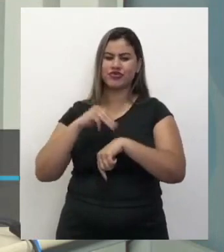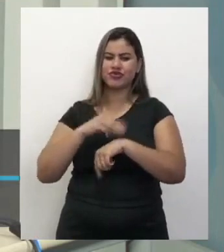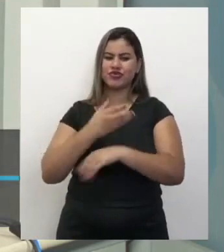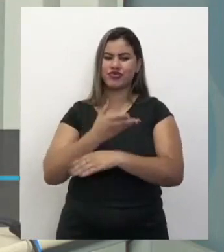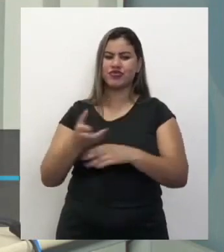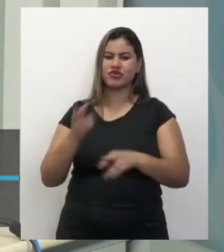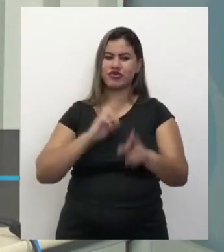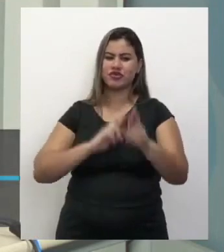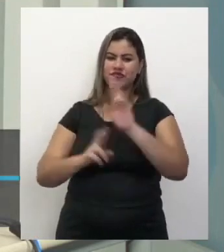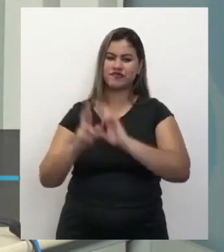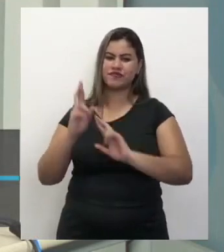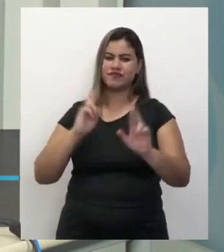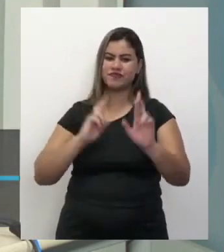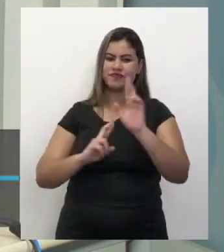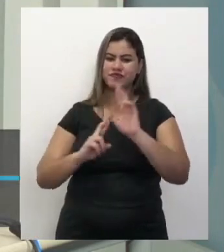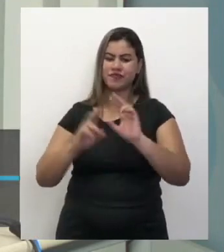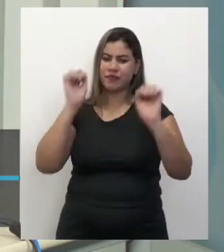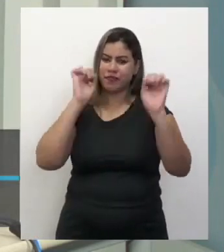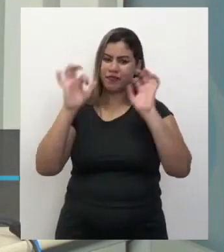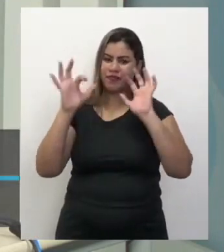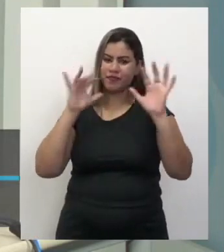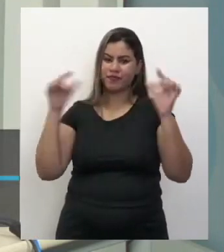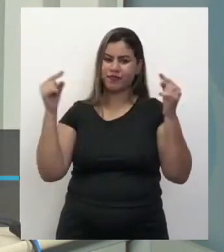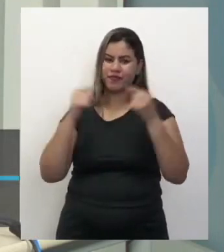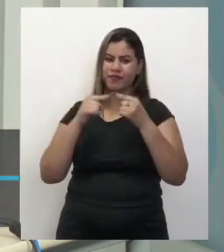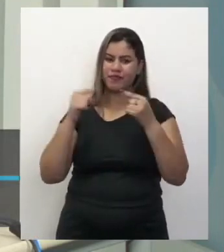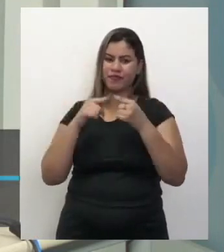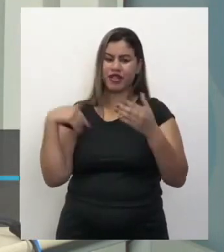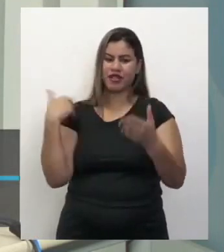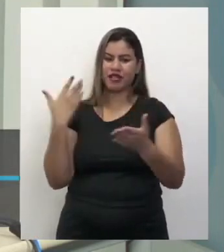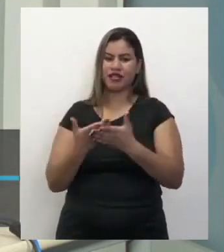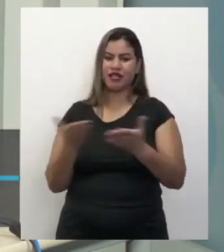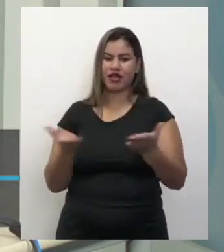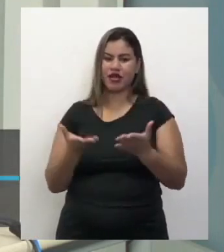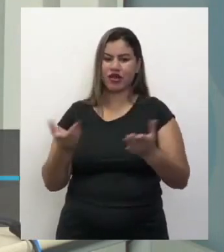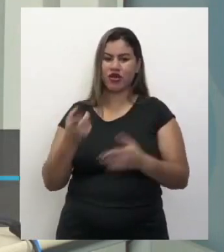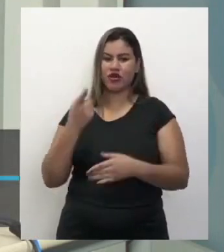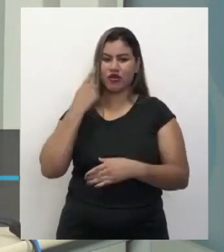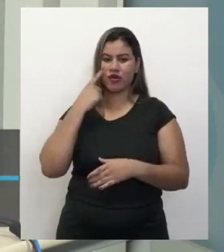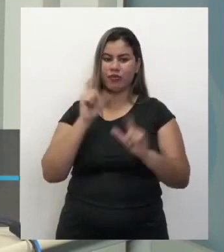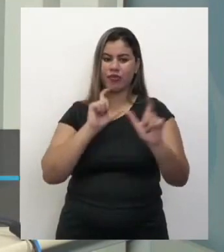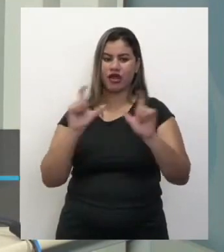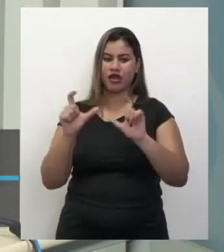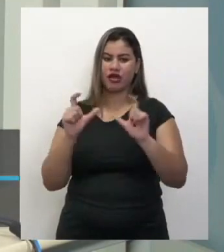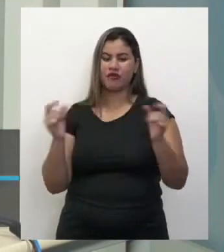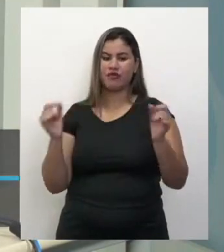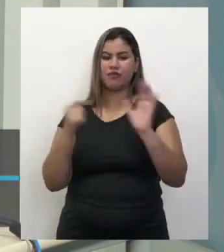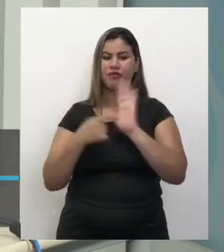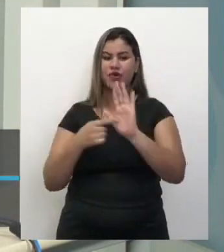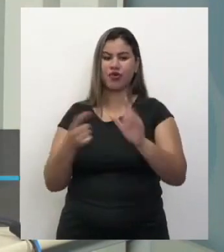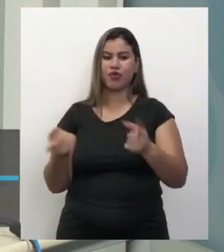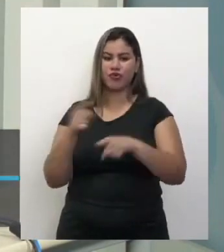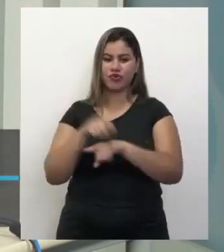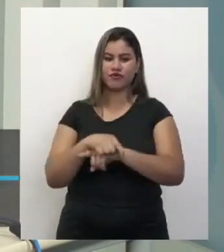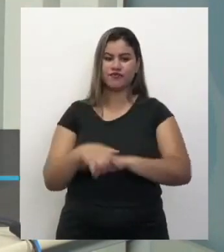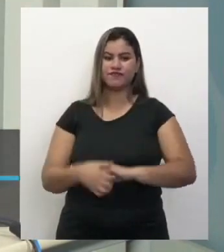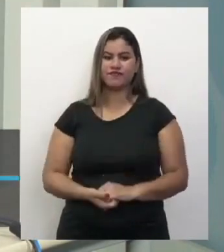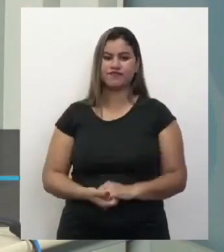para vocês analisarem, pensarem também como foi até agora e ver a palavra que indica oposição.